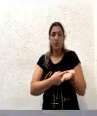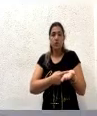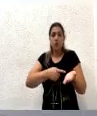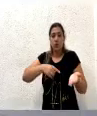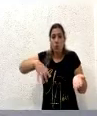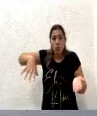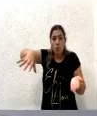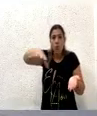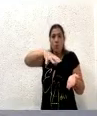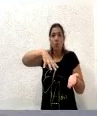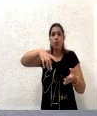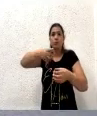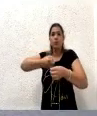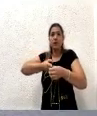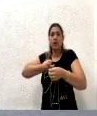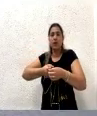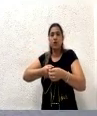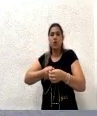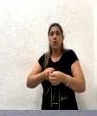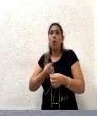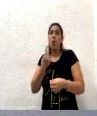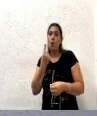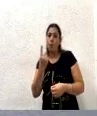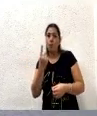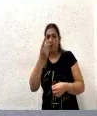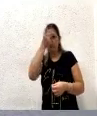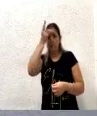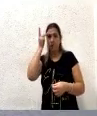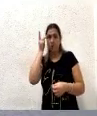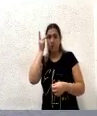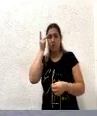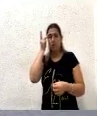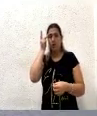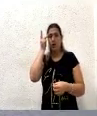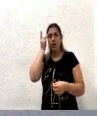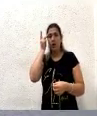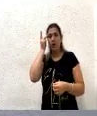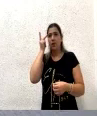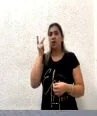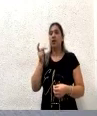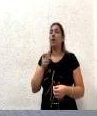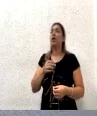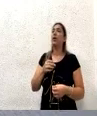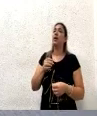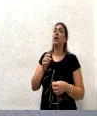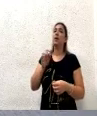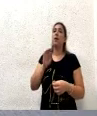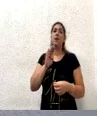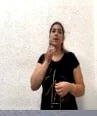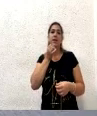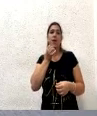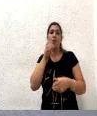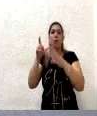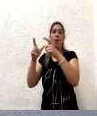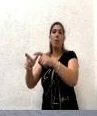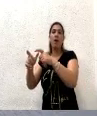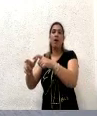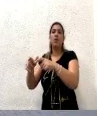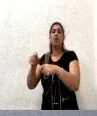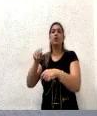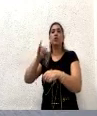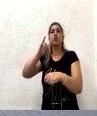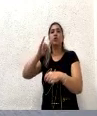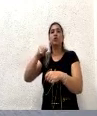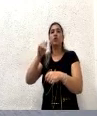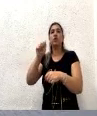todo, uma amostra por bairro. Então, assim, entrou um NS1 lá no bairro do Jardim Progresso, por exemplo, deu